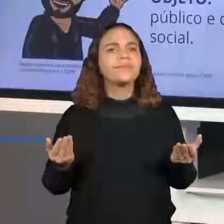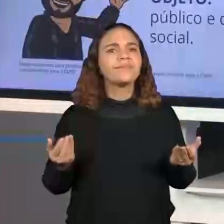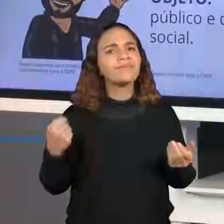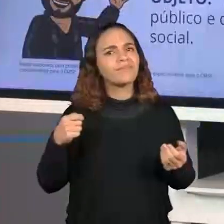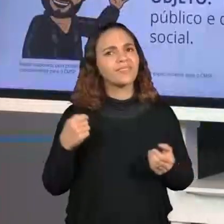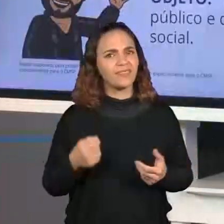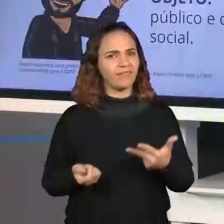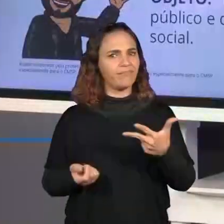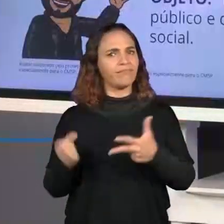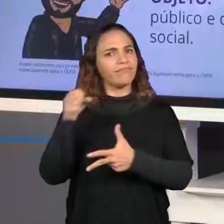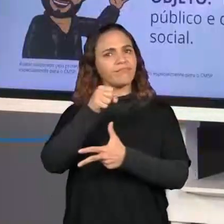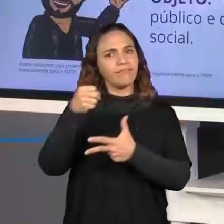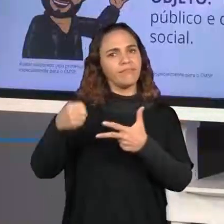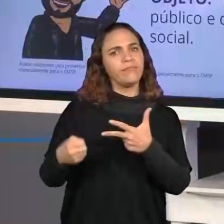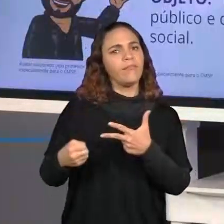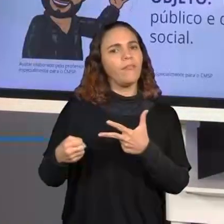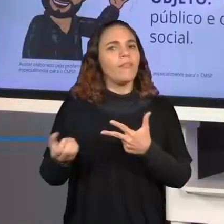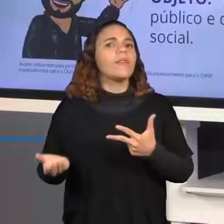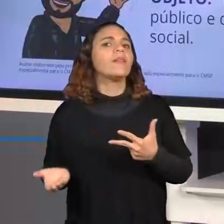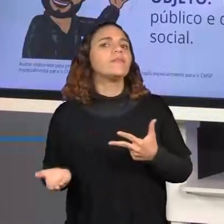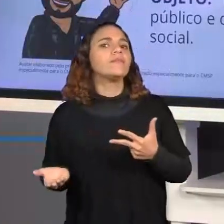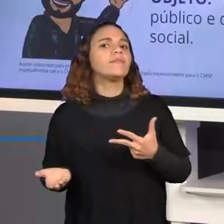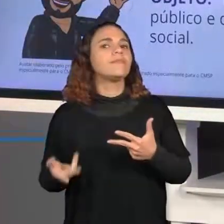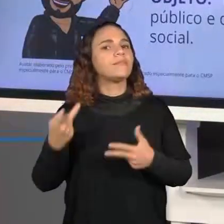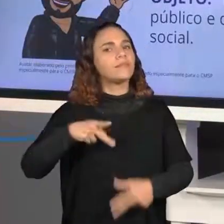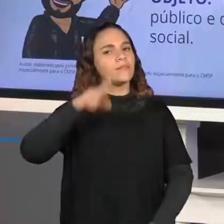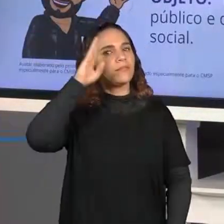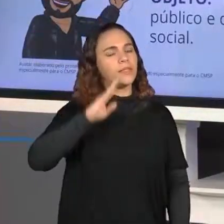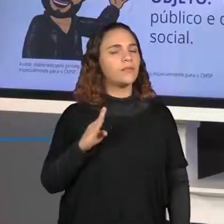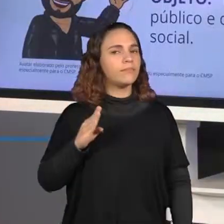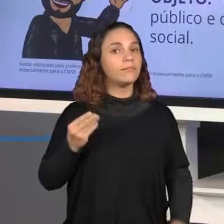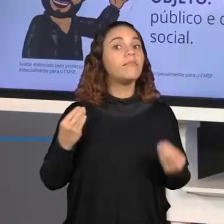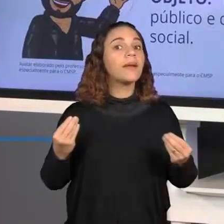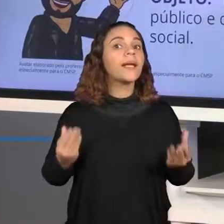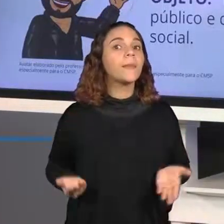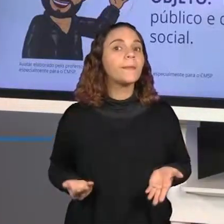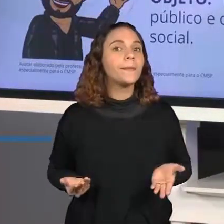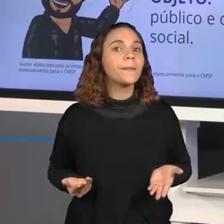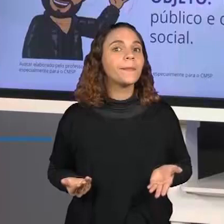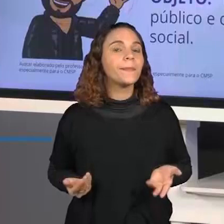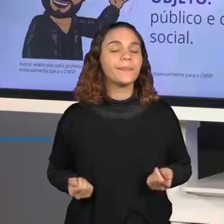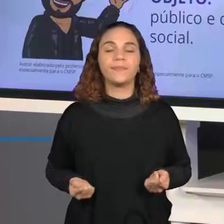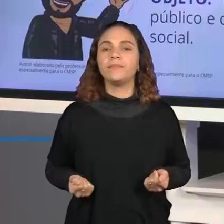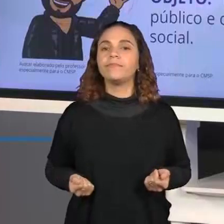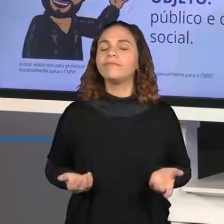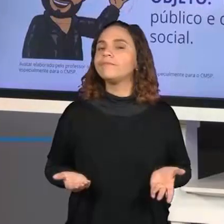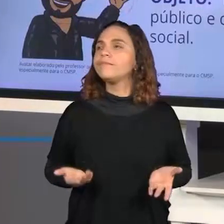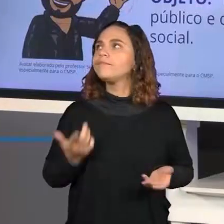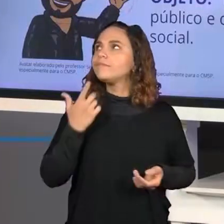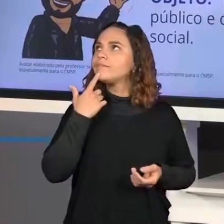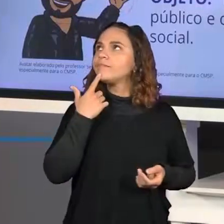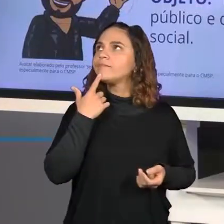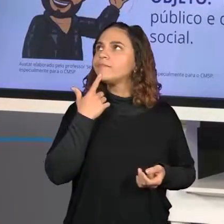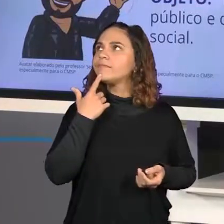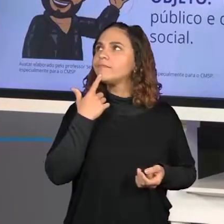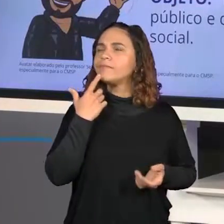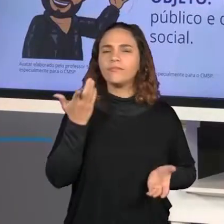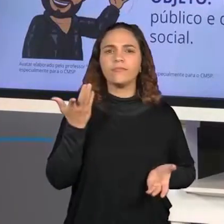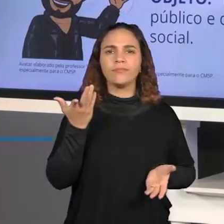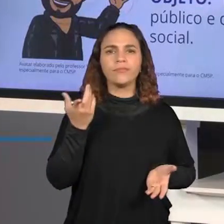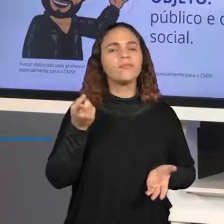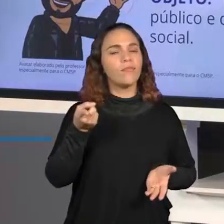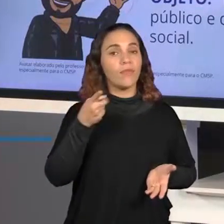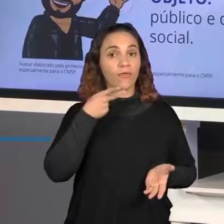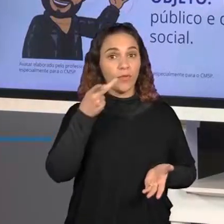3 poderes aí o Estado brasileiro? Será que a gente ouviu a palavra aí,